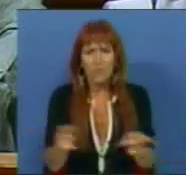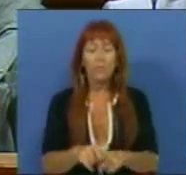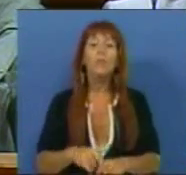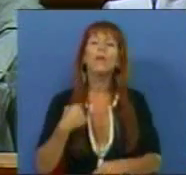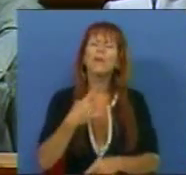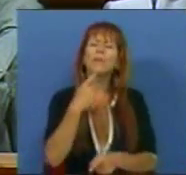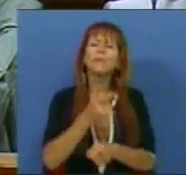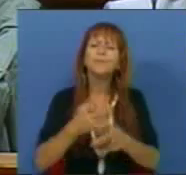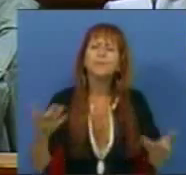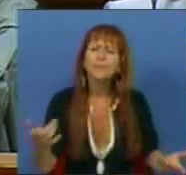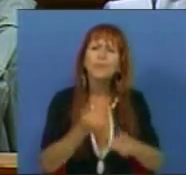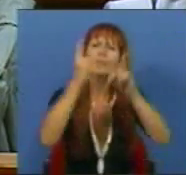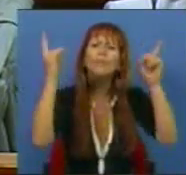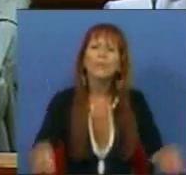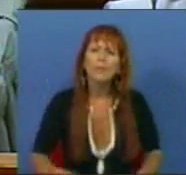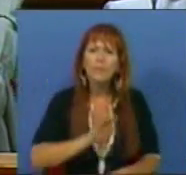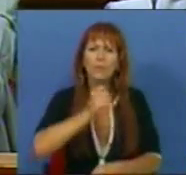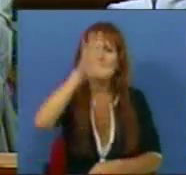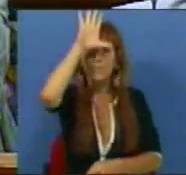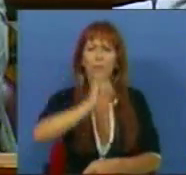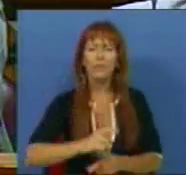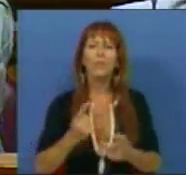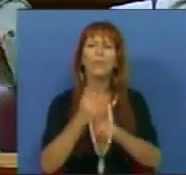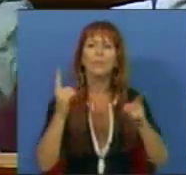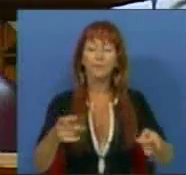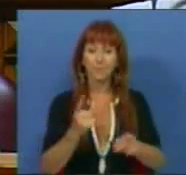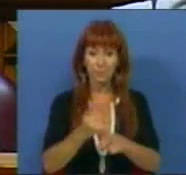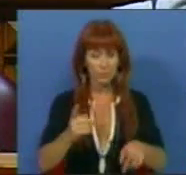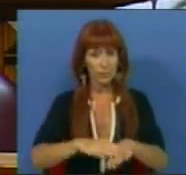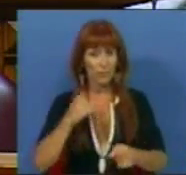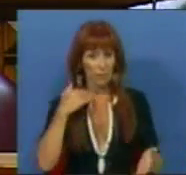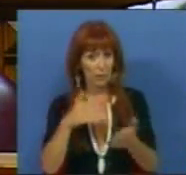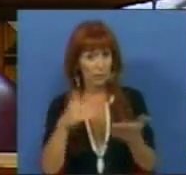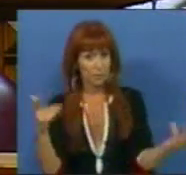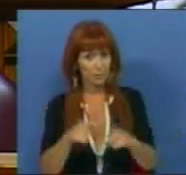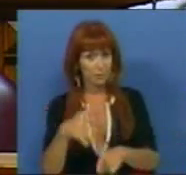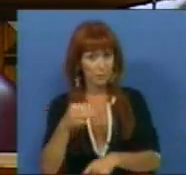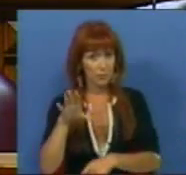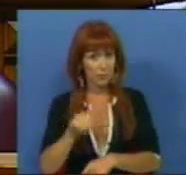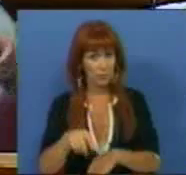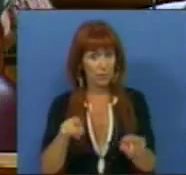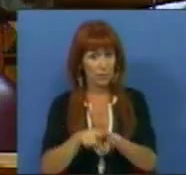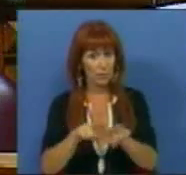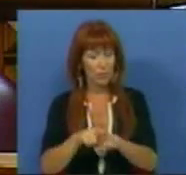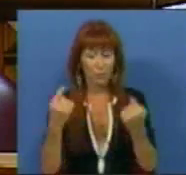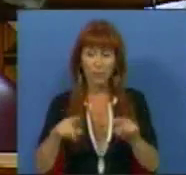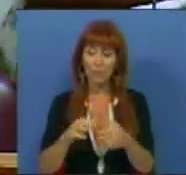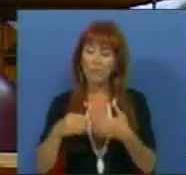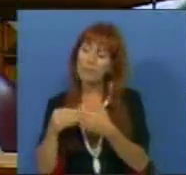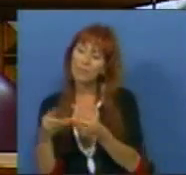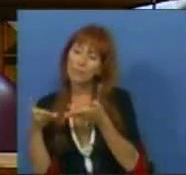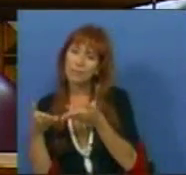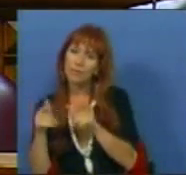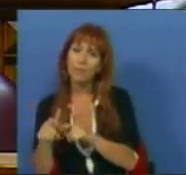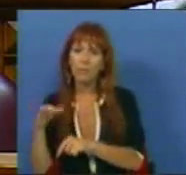para lhe perguntar porquê, Sr. Primeiro-Ministro? Porque às segundas-feiras o Partido Socialista está de mãos dadas